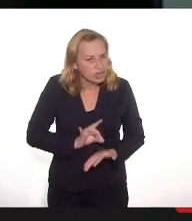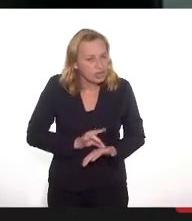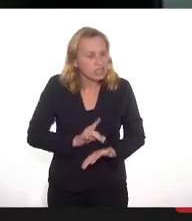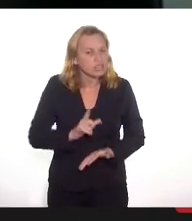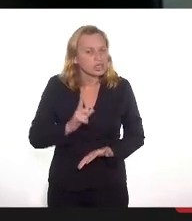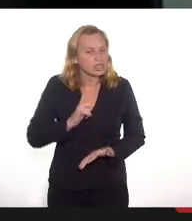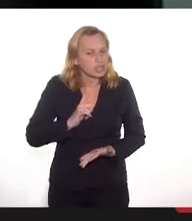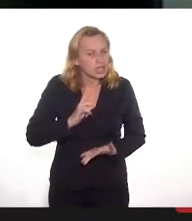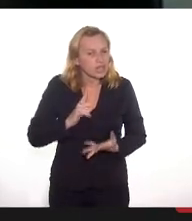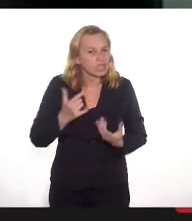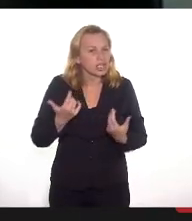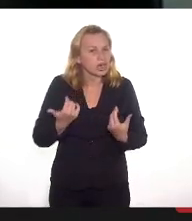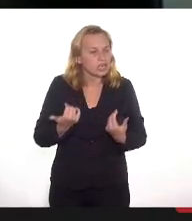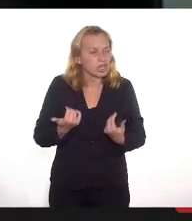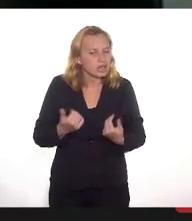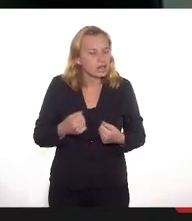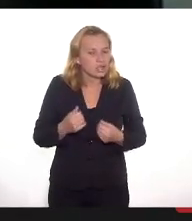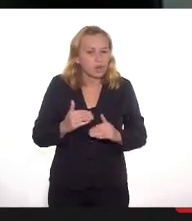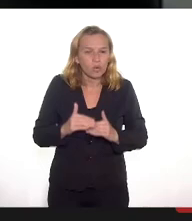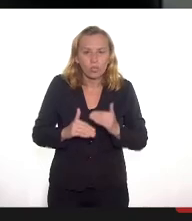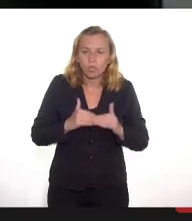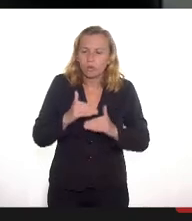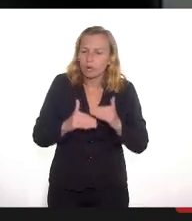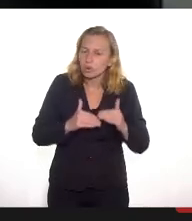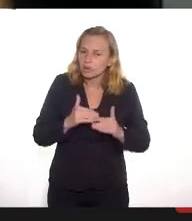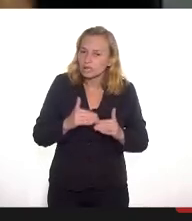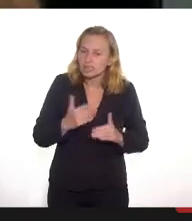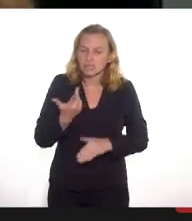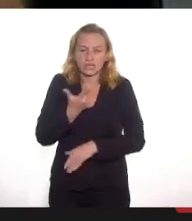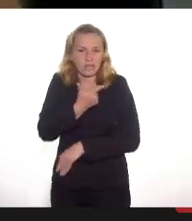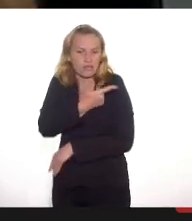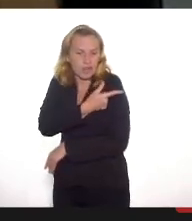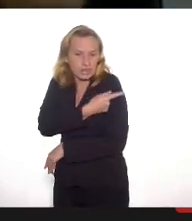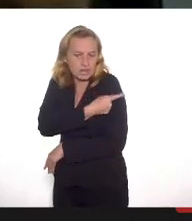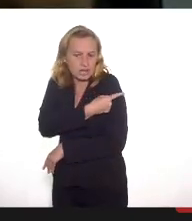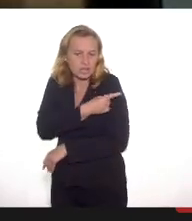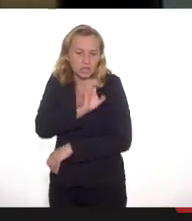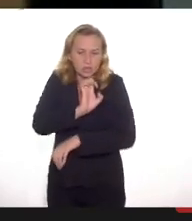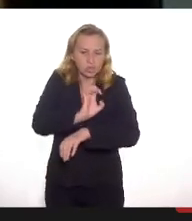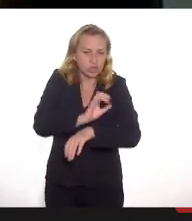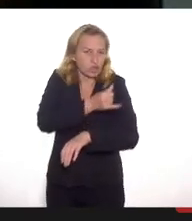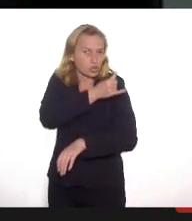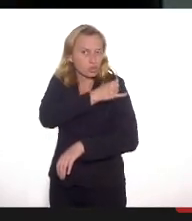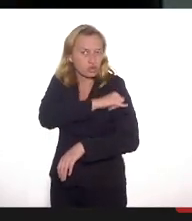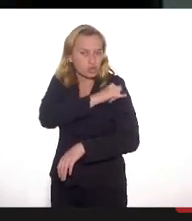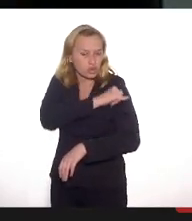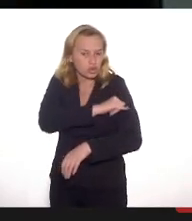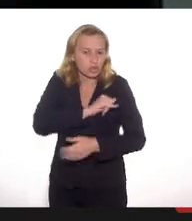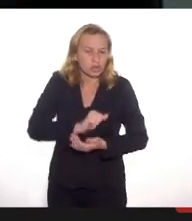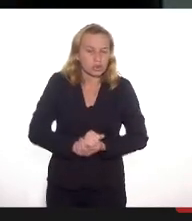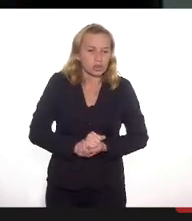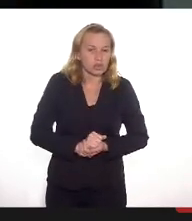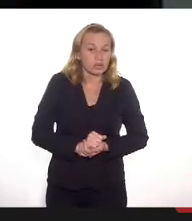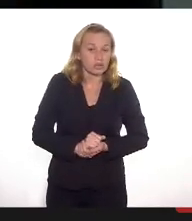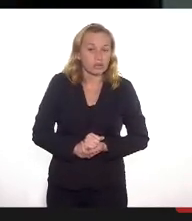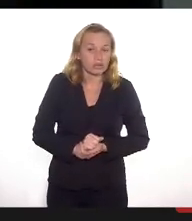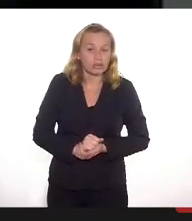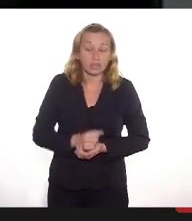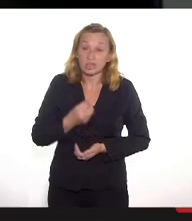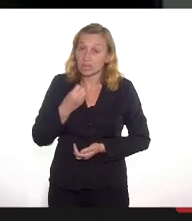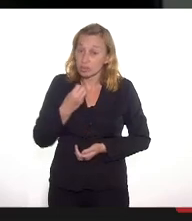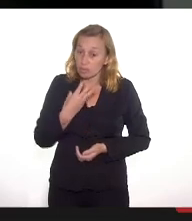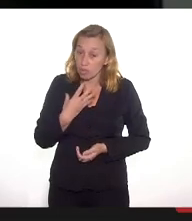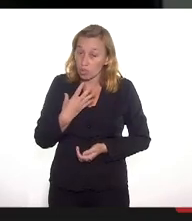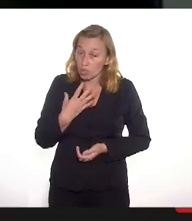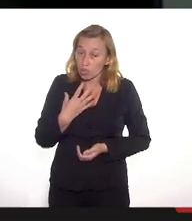tem essa sensação de que o processo de imunização no estado do Rio de Janeiro vai de vento em popa